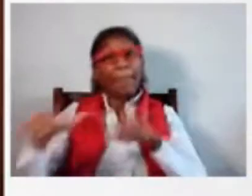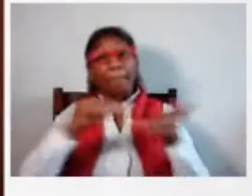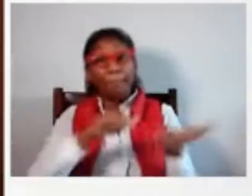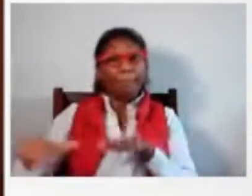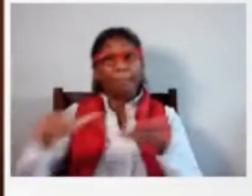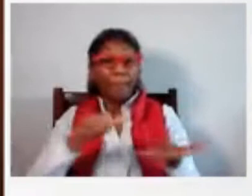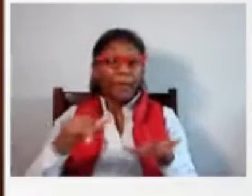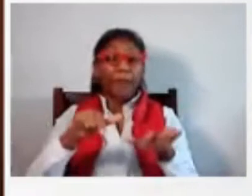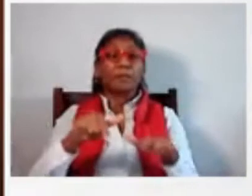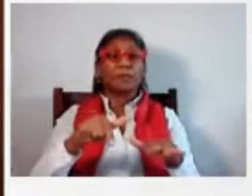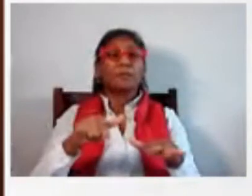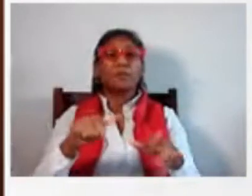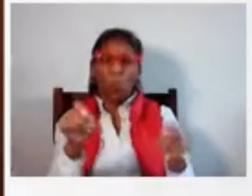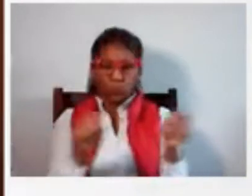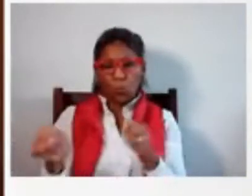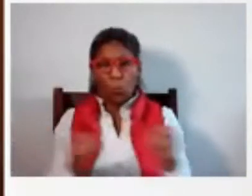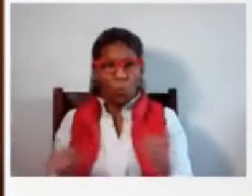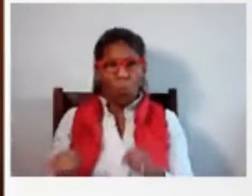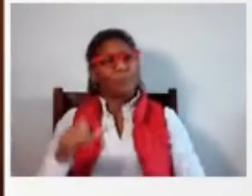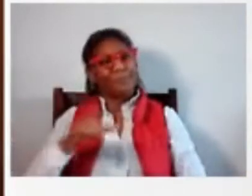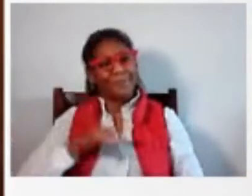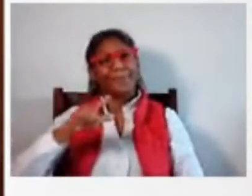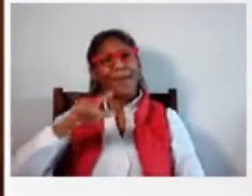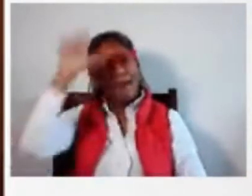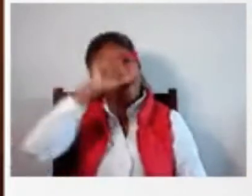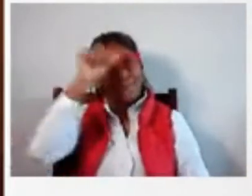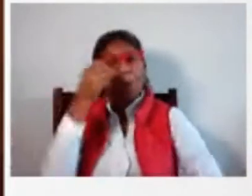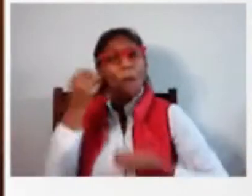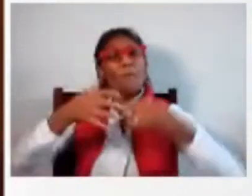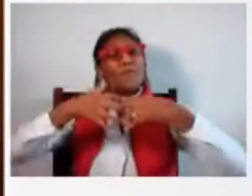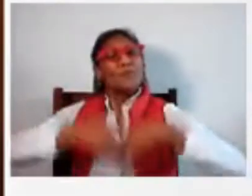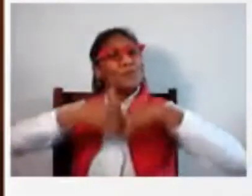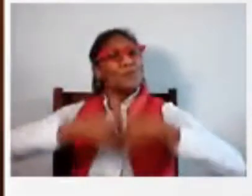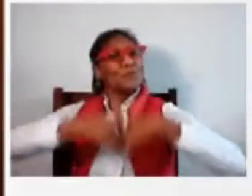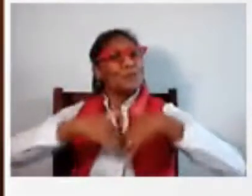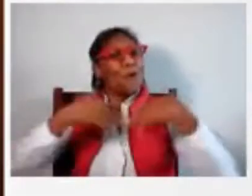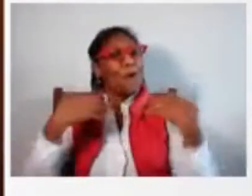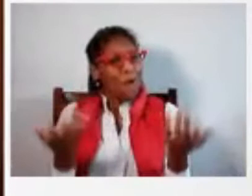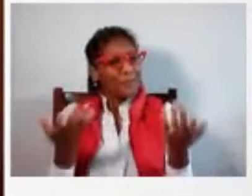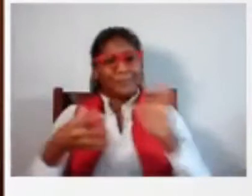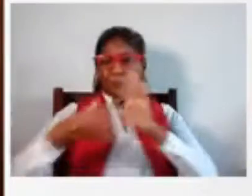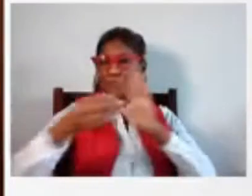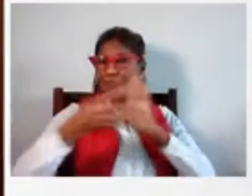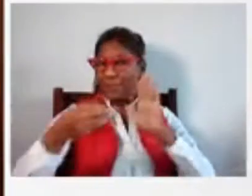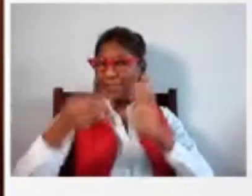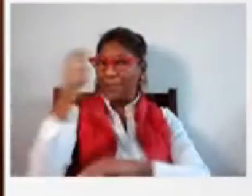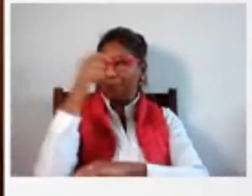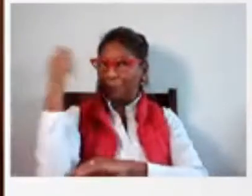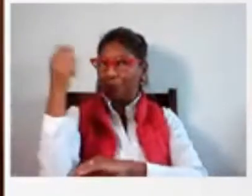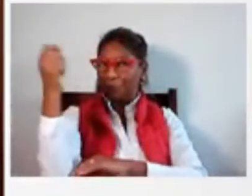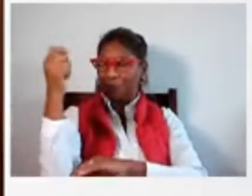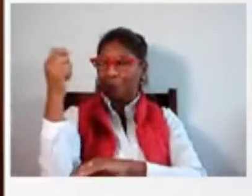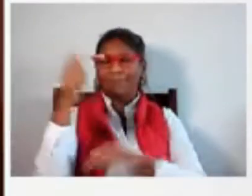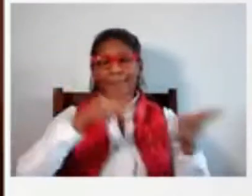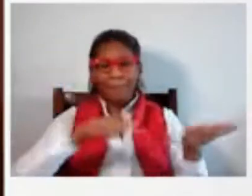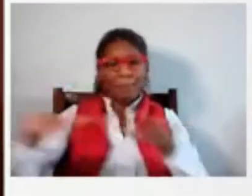distanciamento controlado, e fomos aprendendo com o funcionamento deste modelo inovador, semana a semana, e sempre